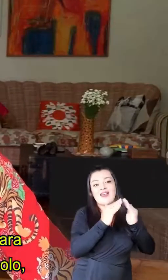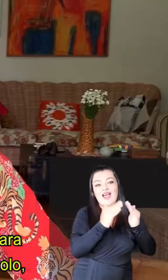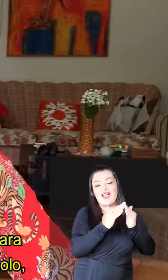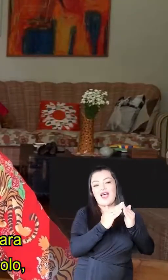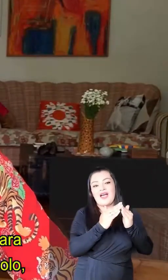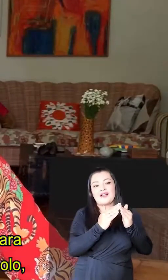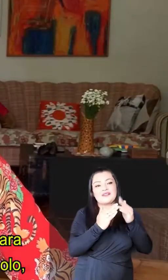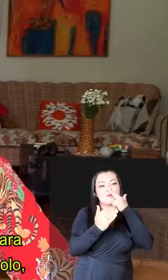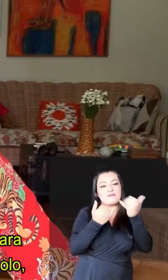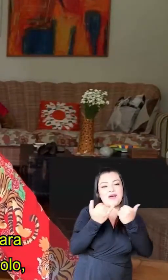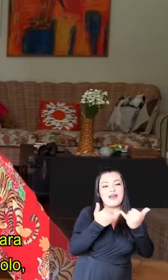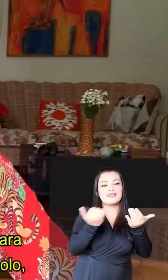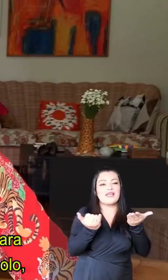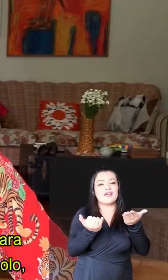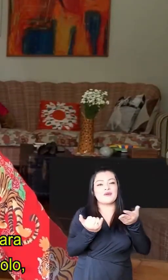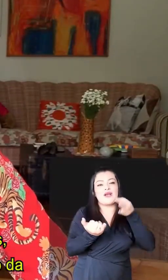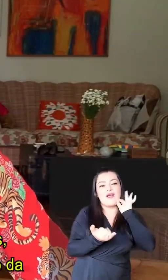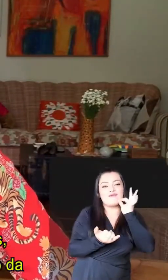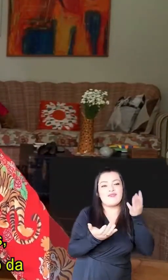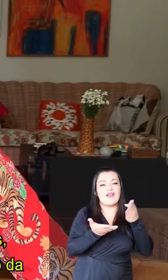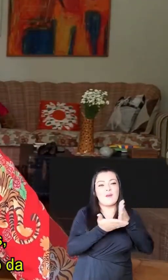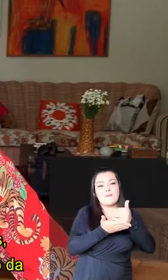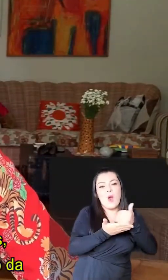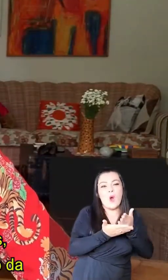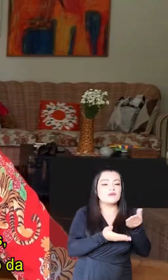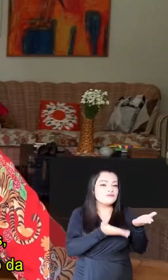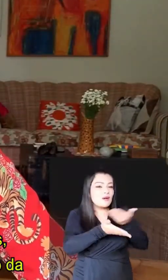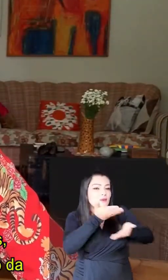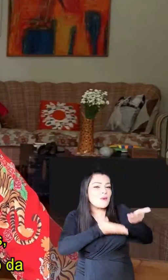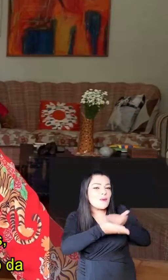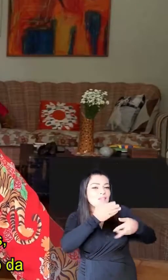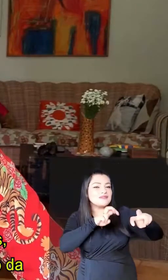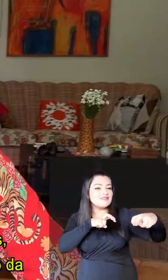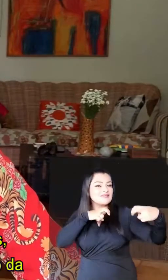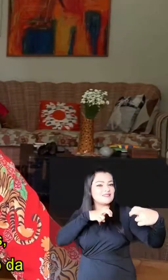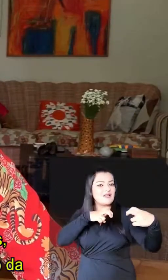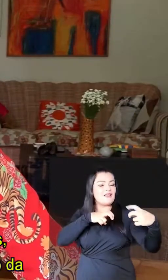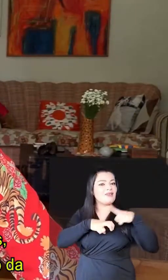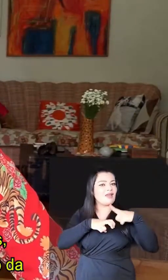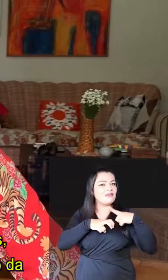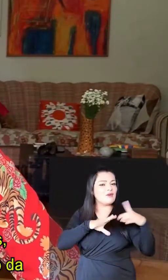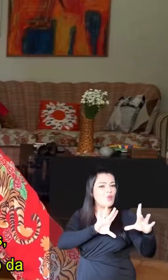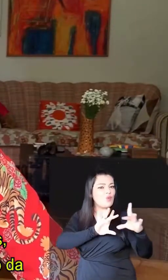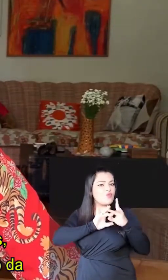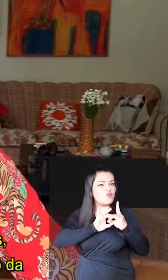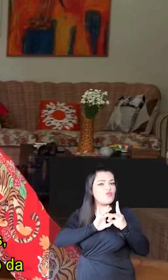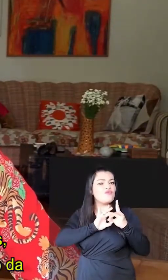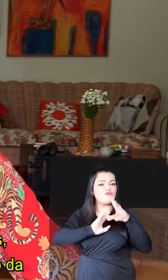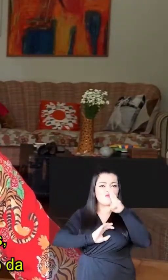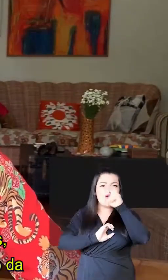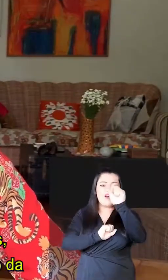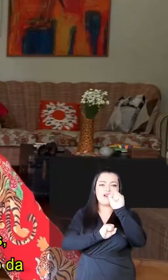pessoa para tomar um cafezinho e comer um pedaço de bolo. A gente criou relações afetivas muito fortes, muito poderosas. A